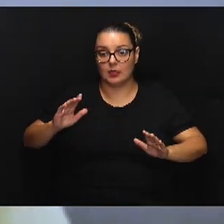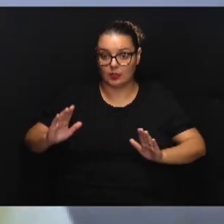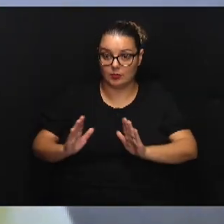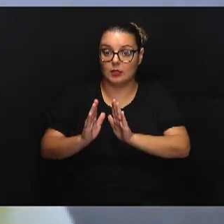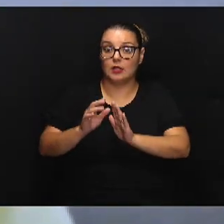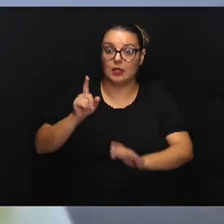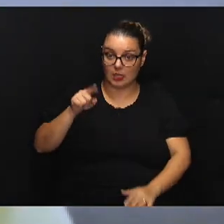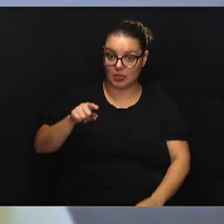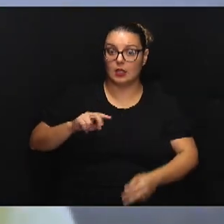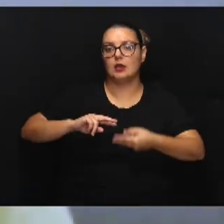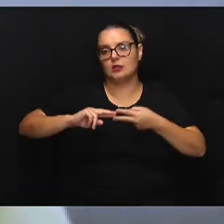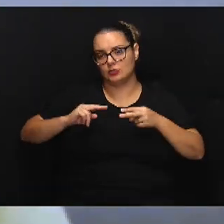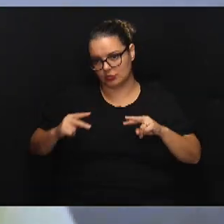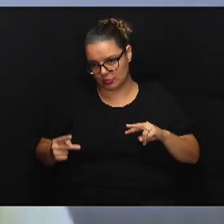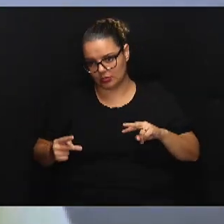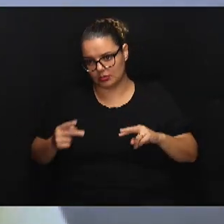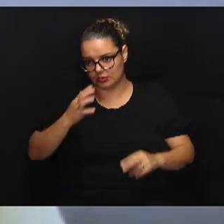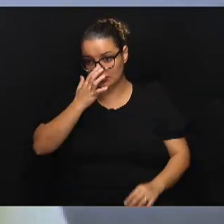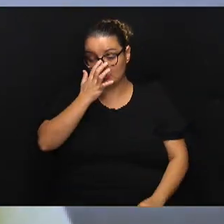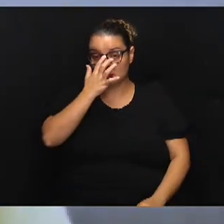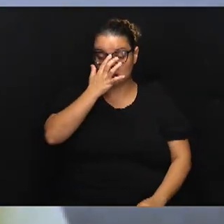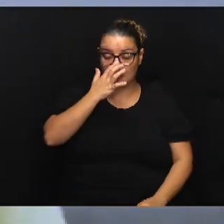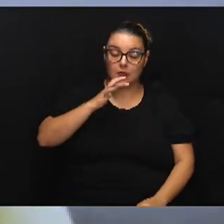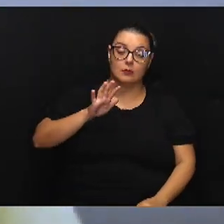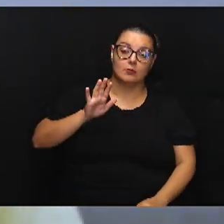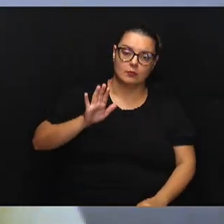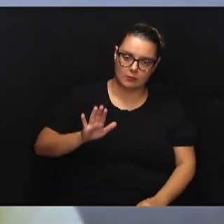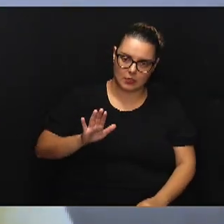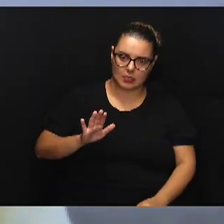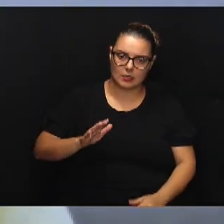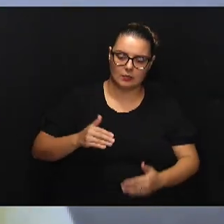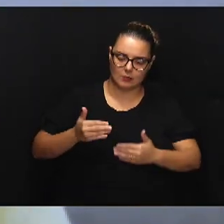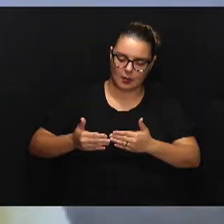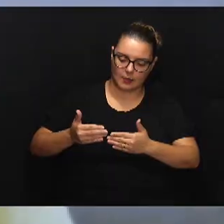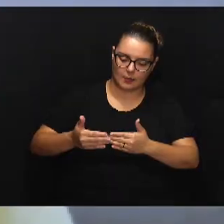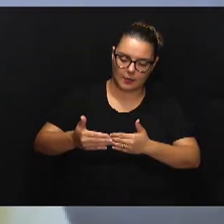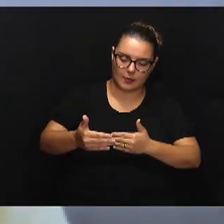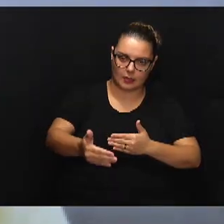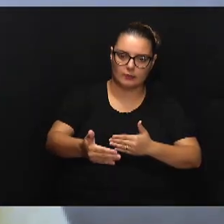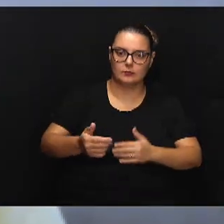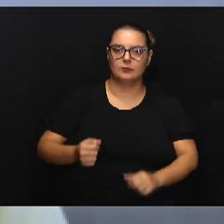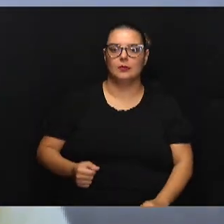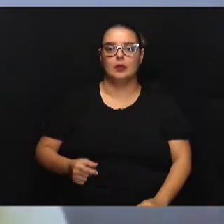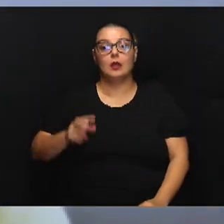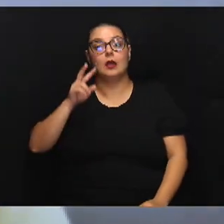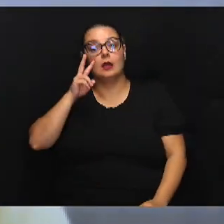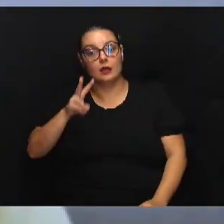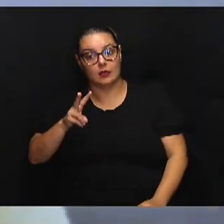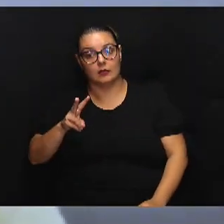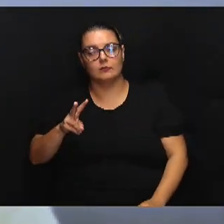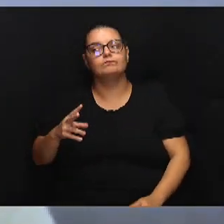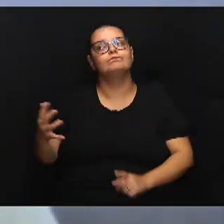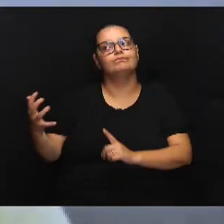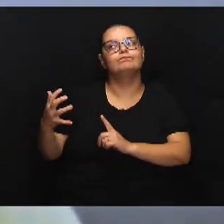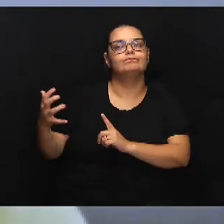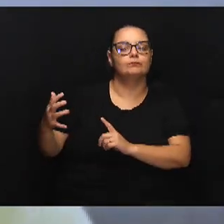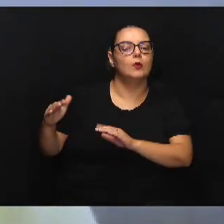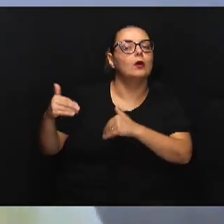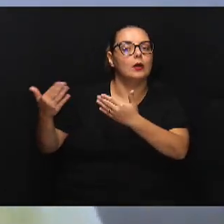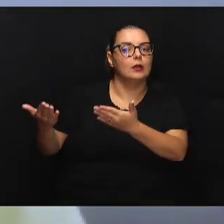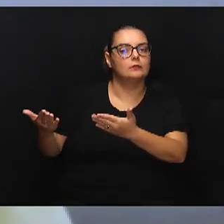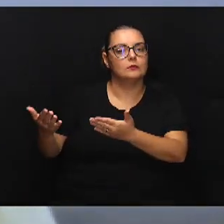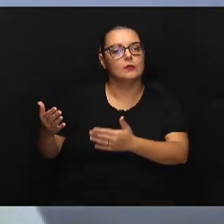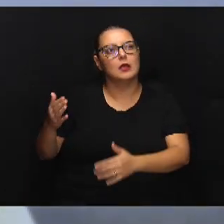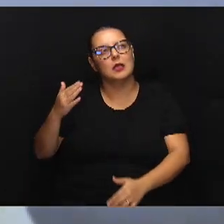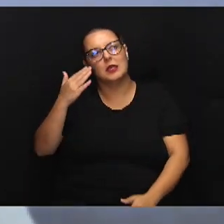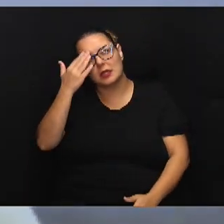causa genética, mas vai adiante, um pouquinho atrás, vai dar causas ambientais. Eu acredito que num